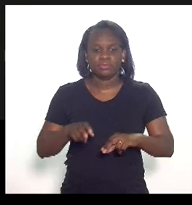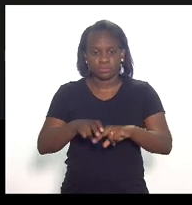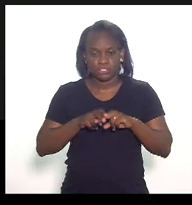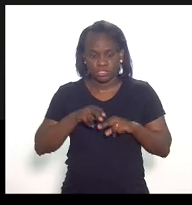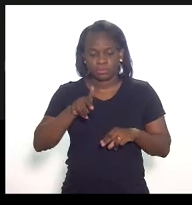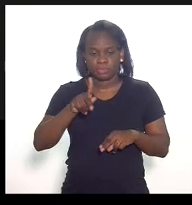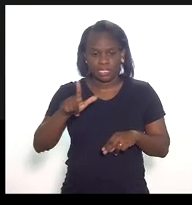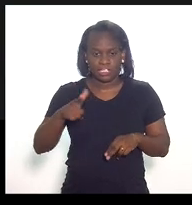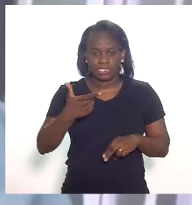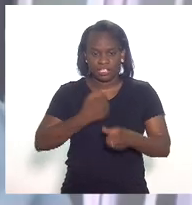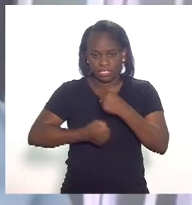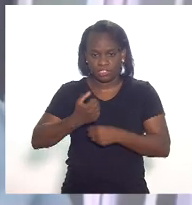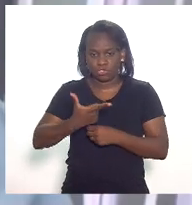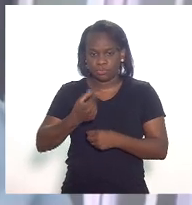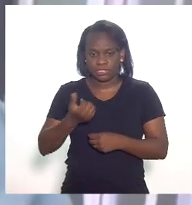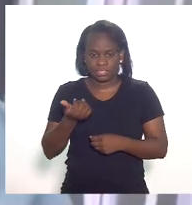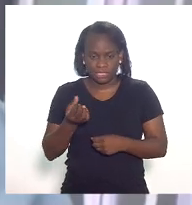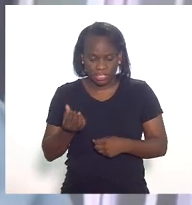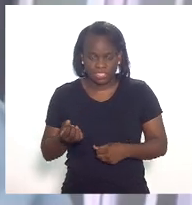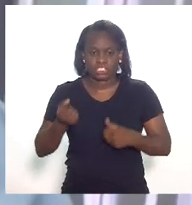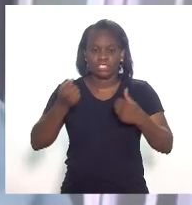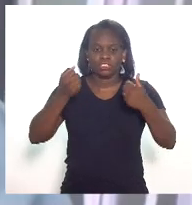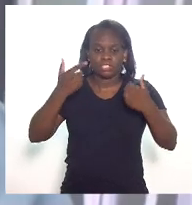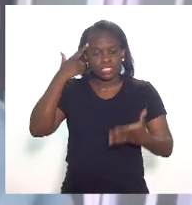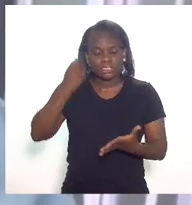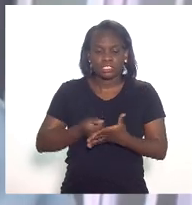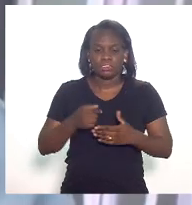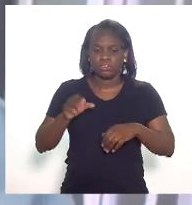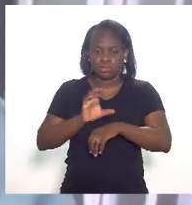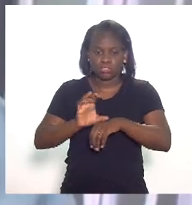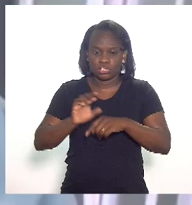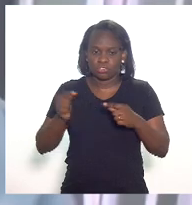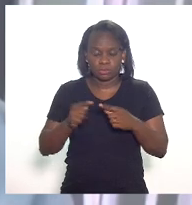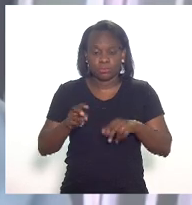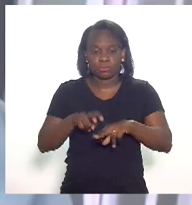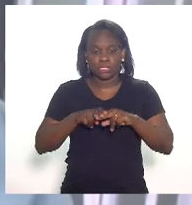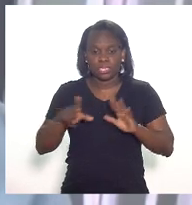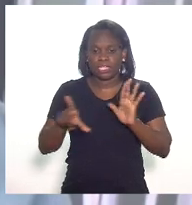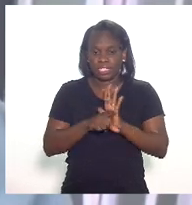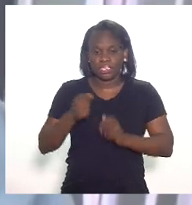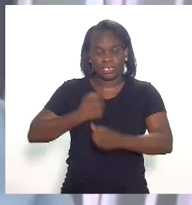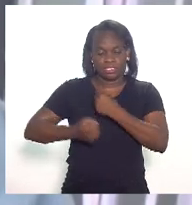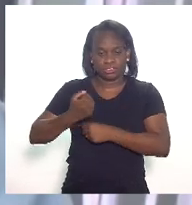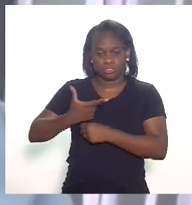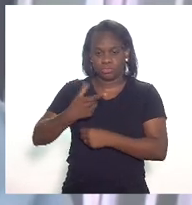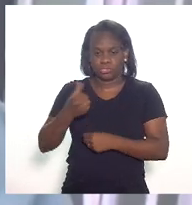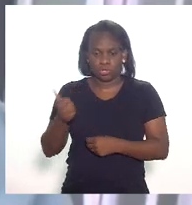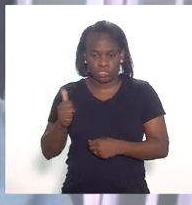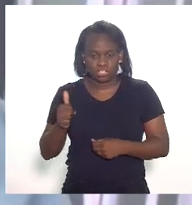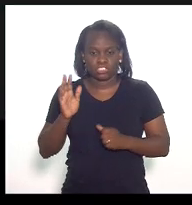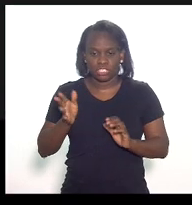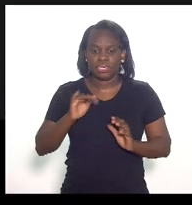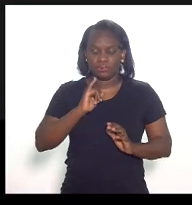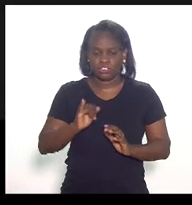em 2016, recebeu parecer pela inconstitucionalidade, exatamente por essa lei de 2011 que já tinha sido declarada